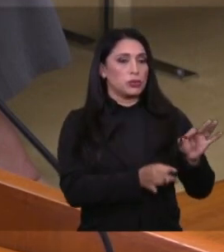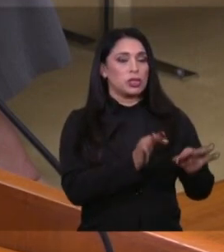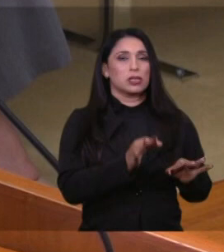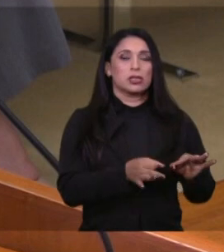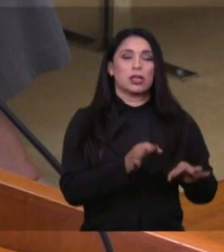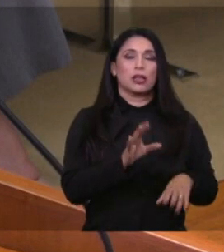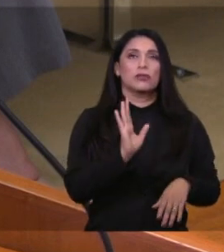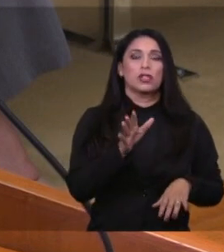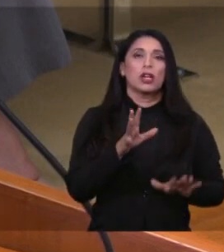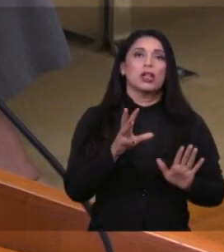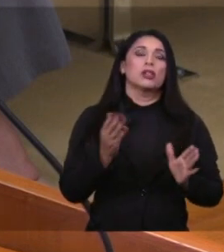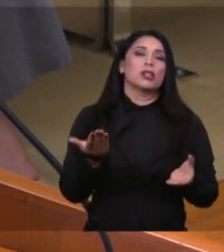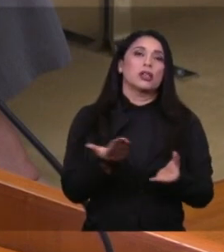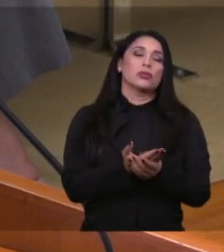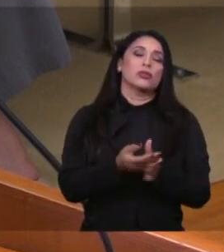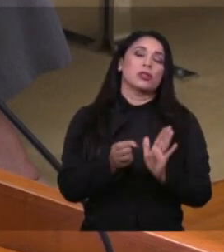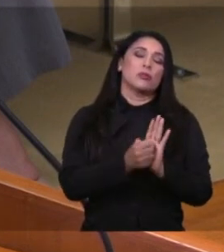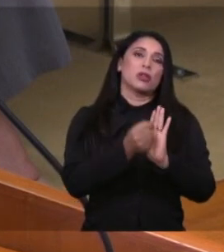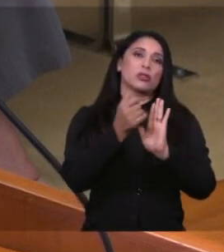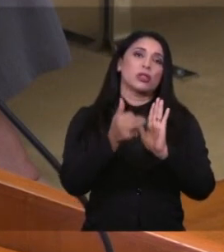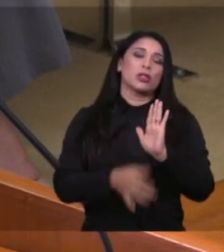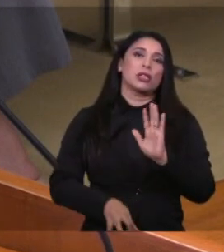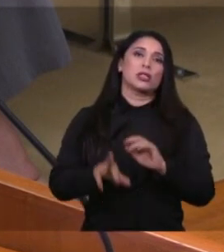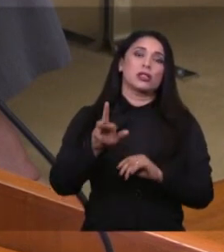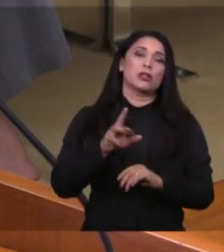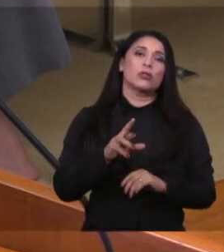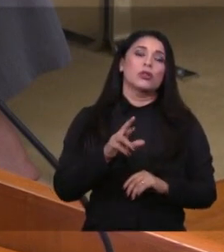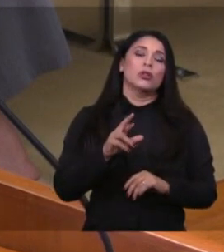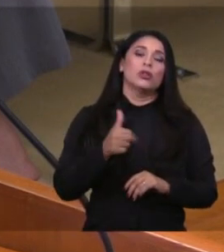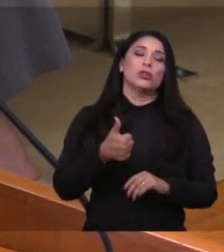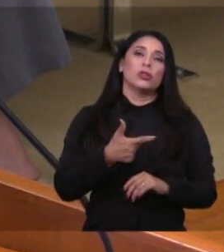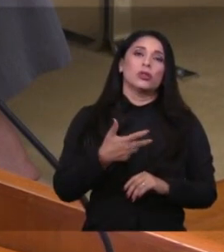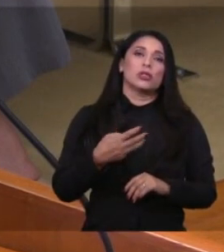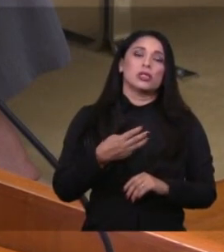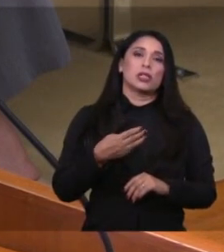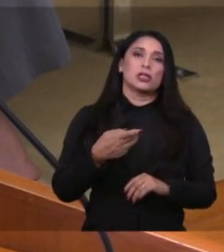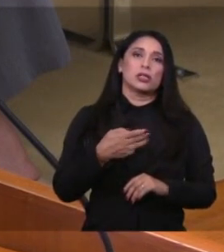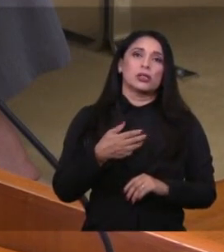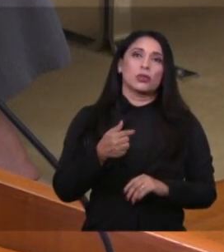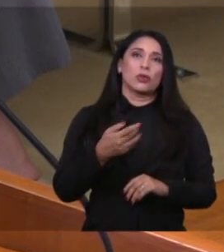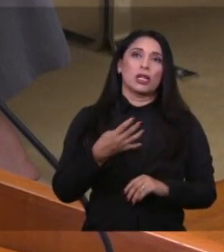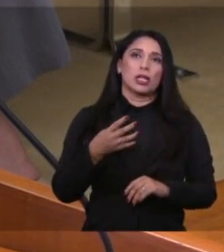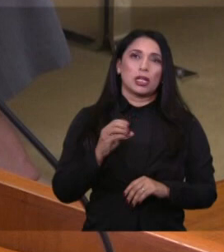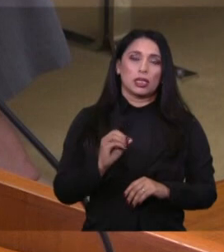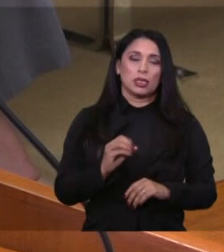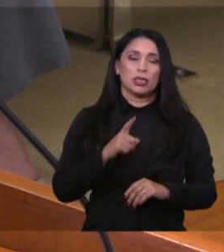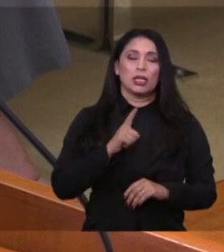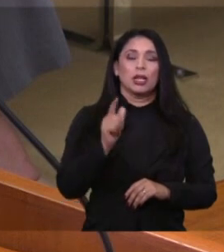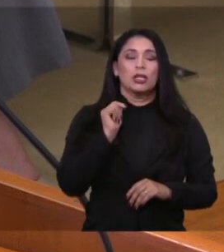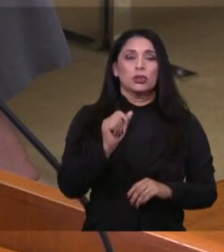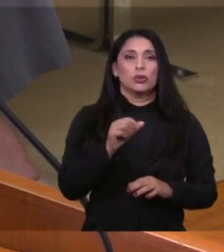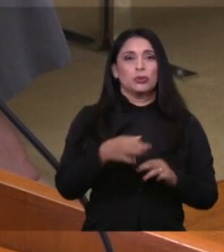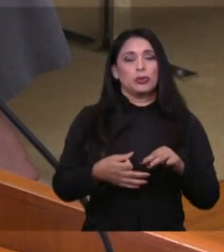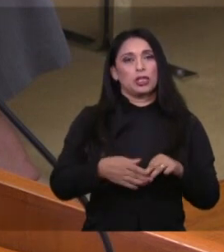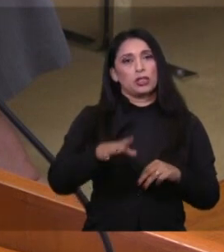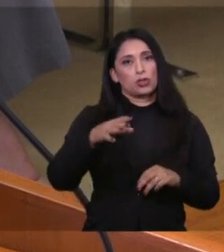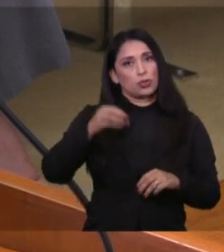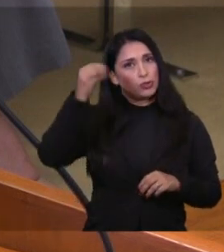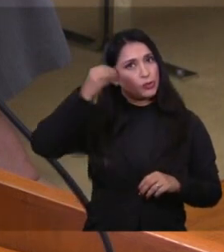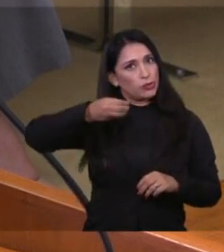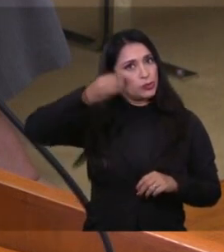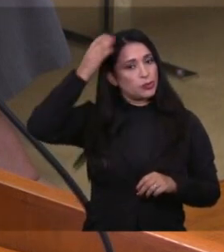embargos de declaração no RE 1214-470 de São Paulo, sob a relatoria do eminente ministro Luiz Fux.